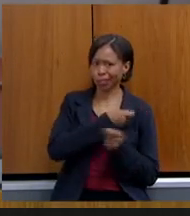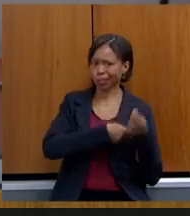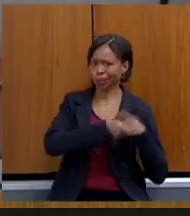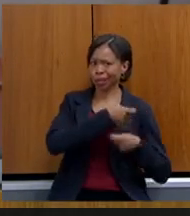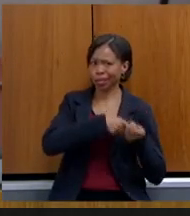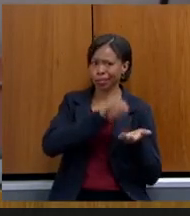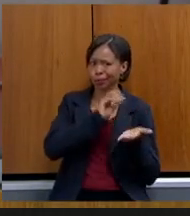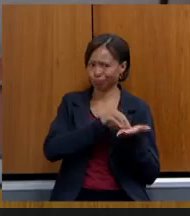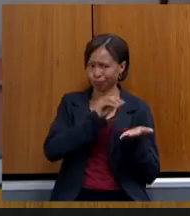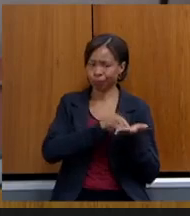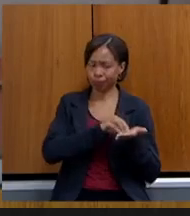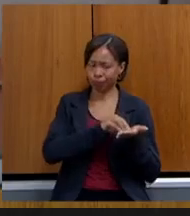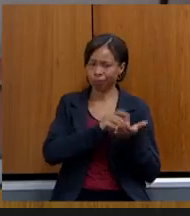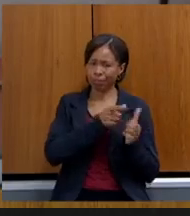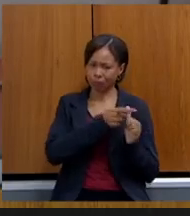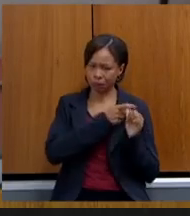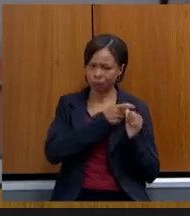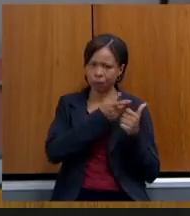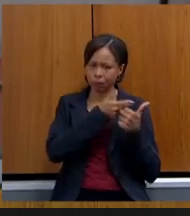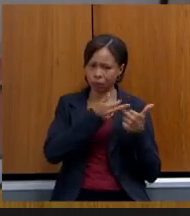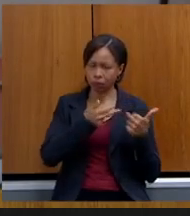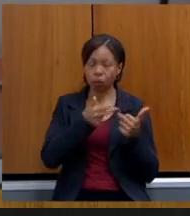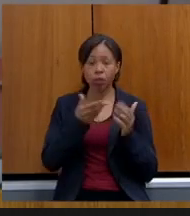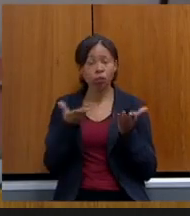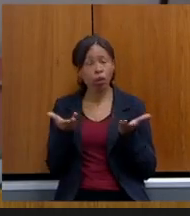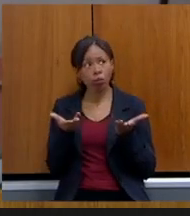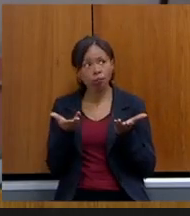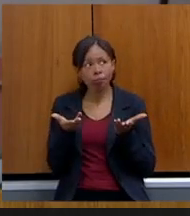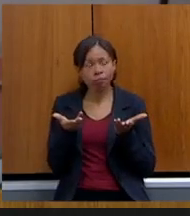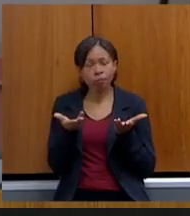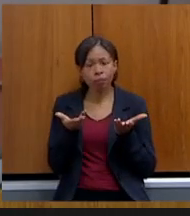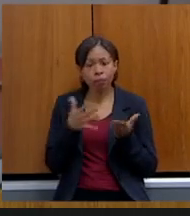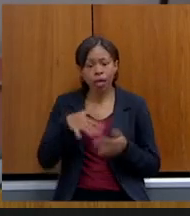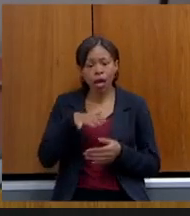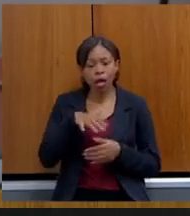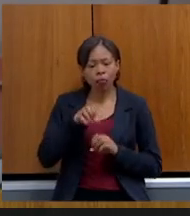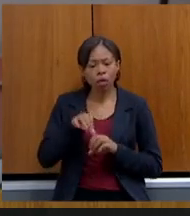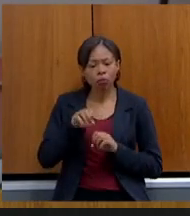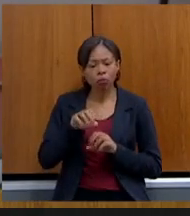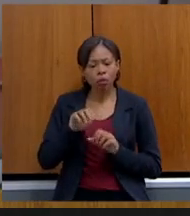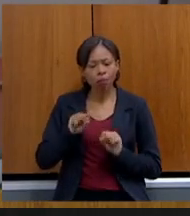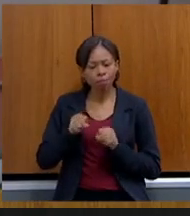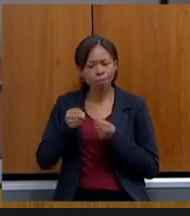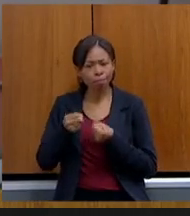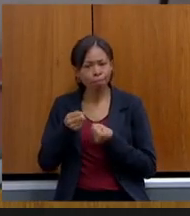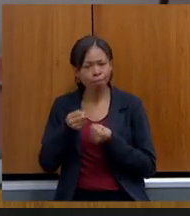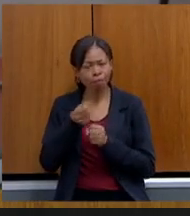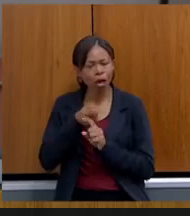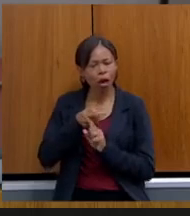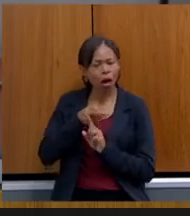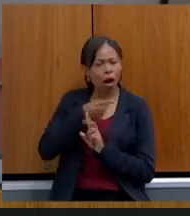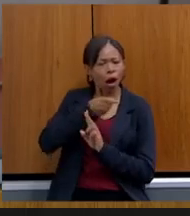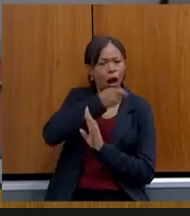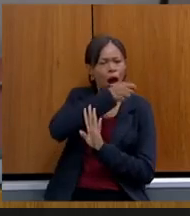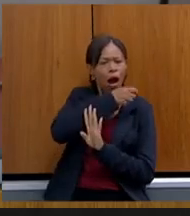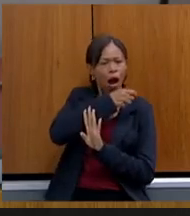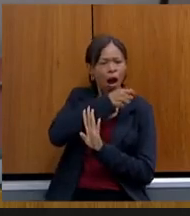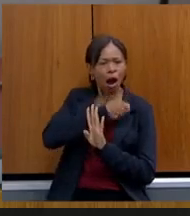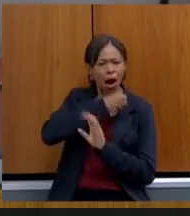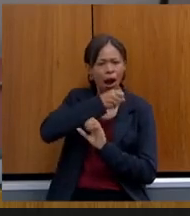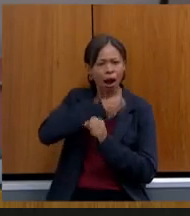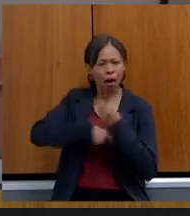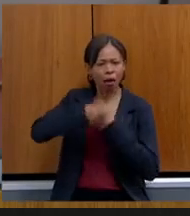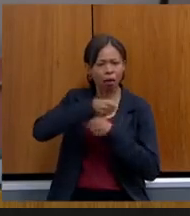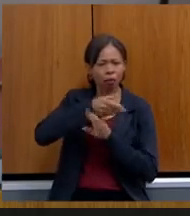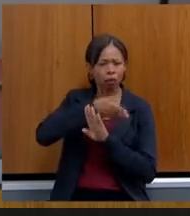difícil Deputado quando a gente fala de educação fazer qualquer defesa dos quatro anos anteriores é com muito carinho e respeito ao senhor